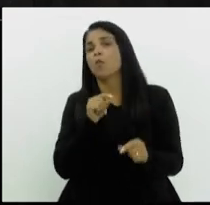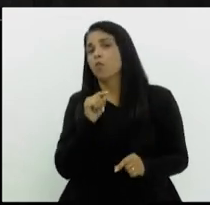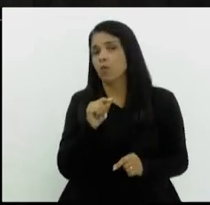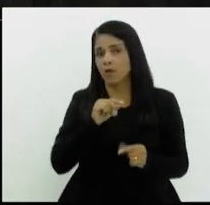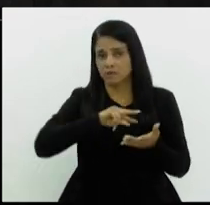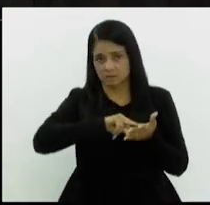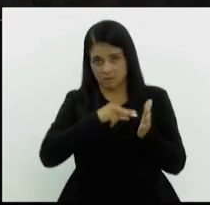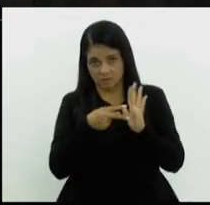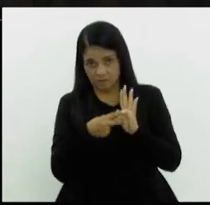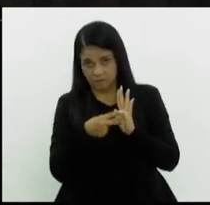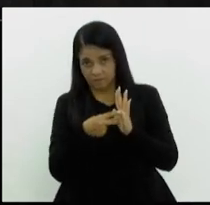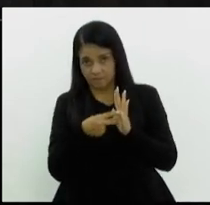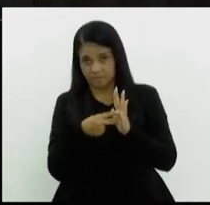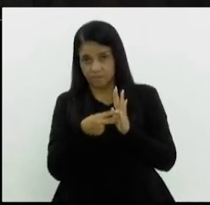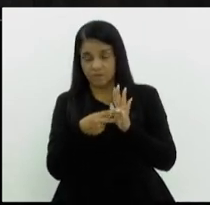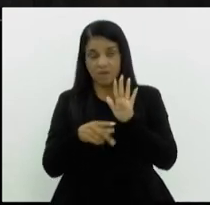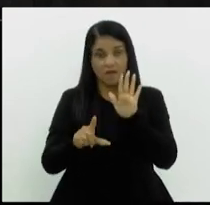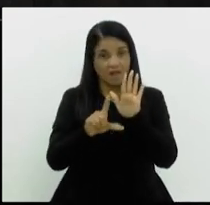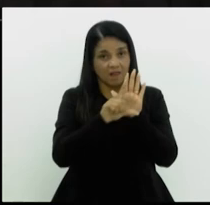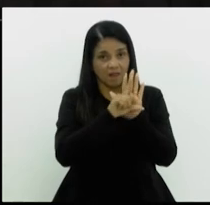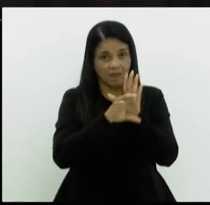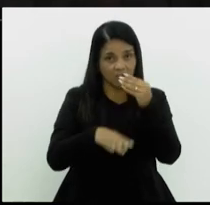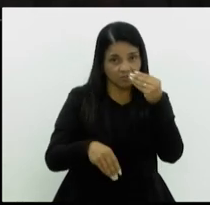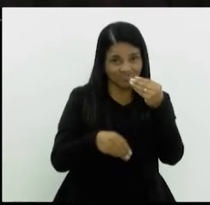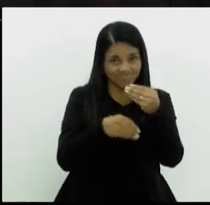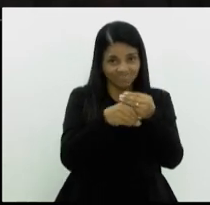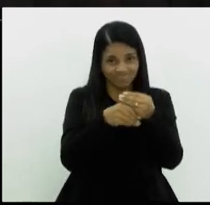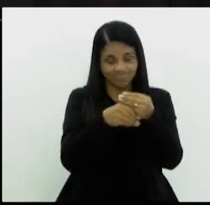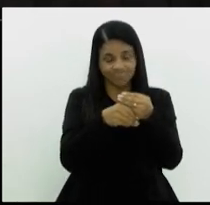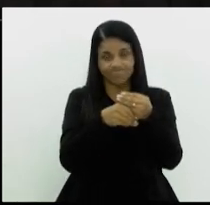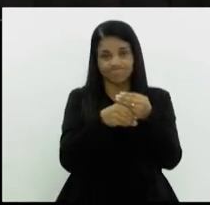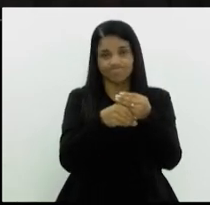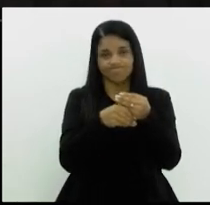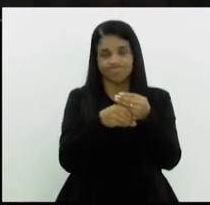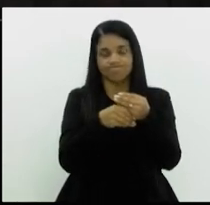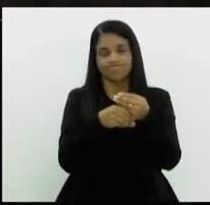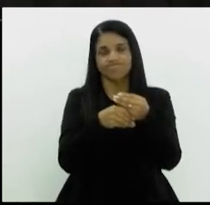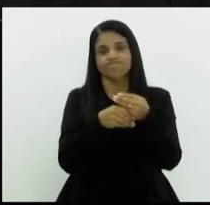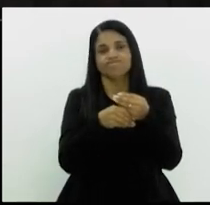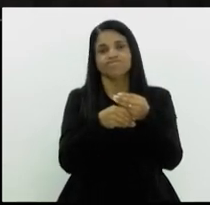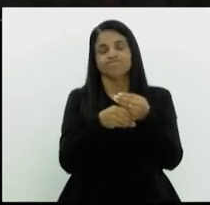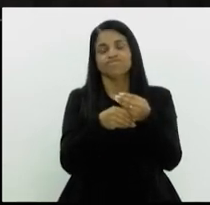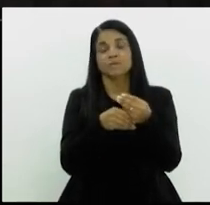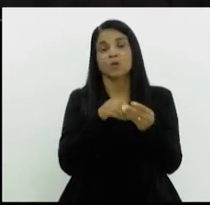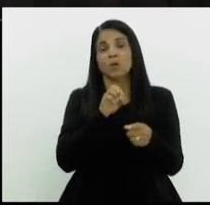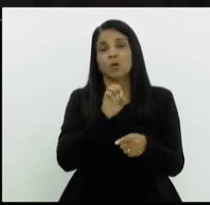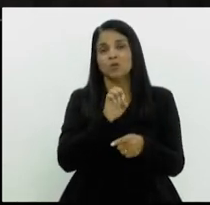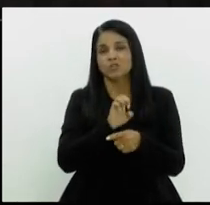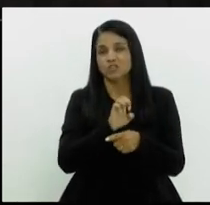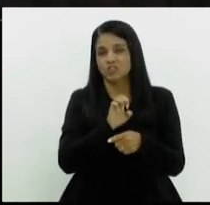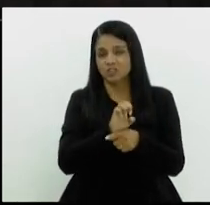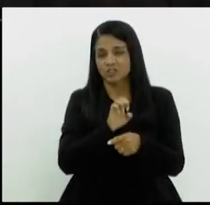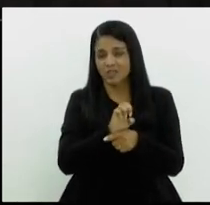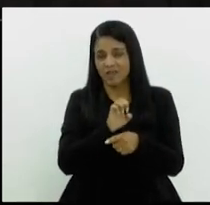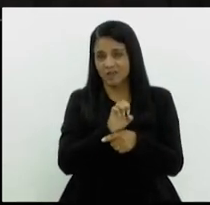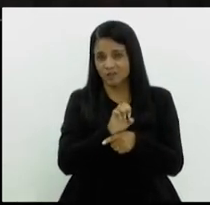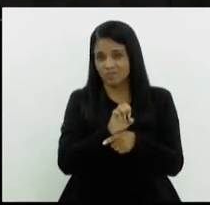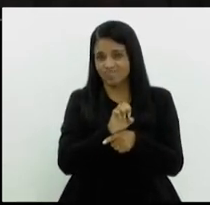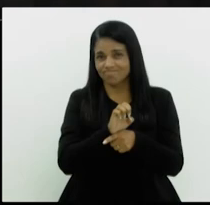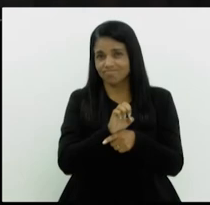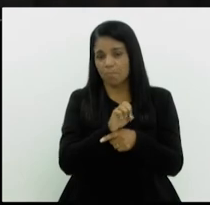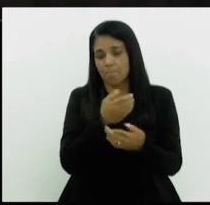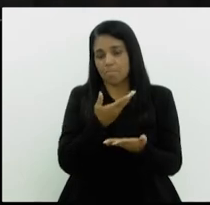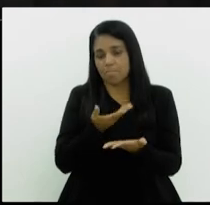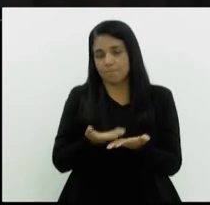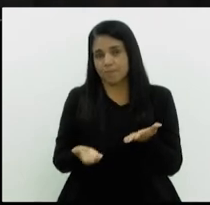que aquela lei complementar malfadada fez o Estado perder